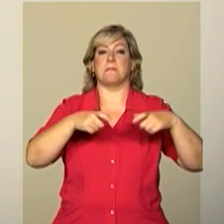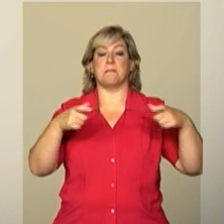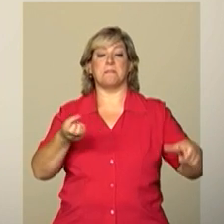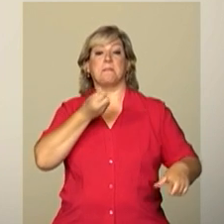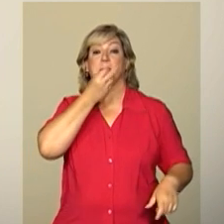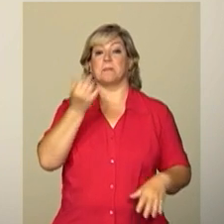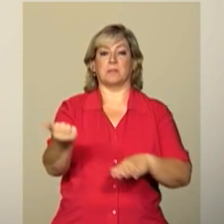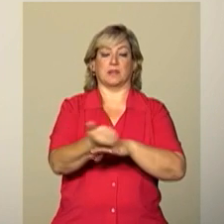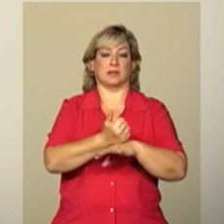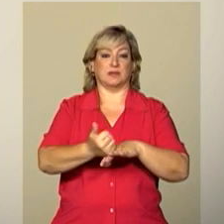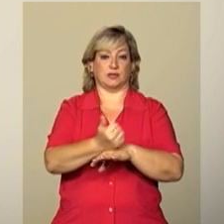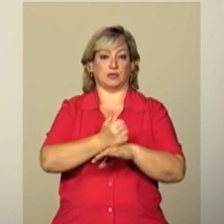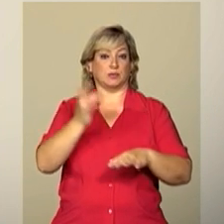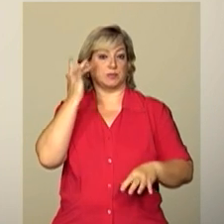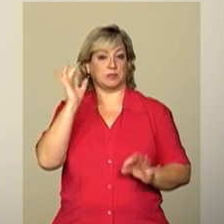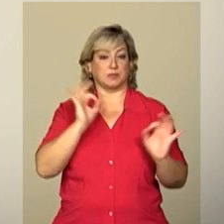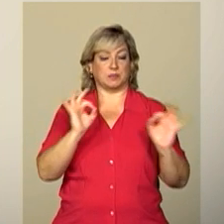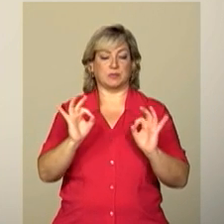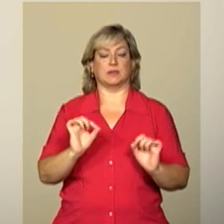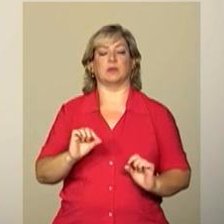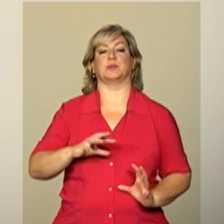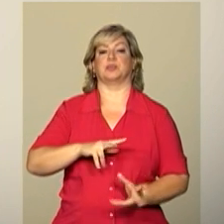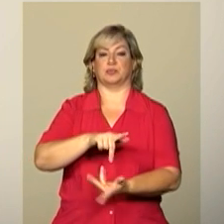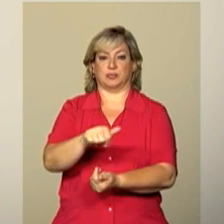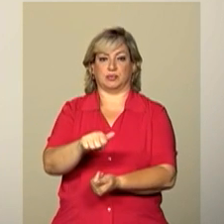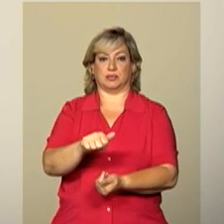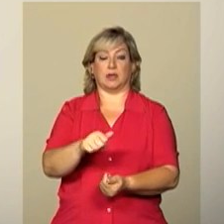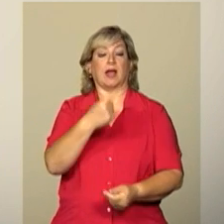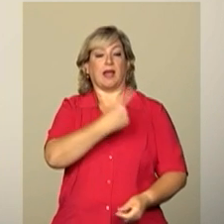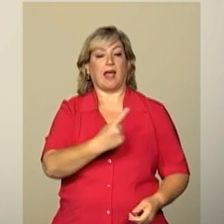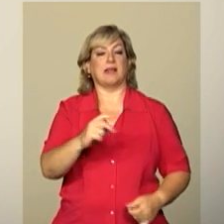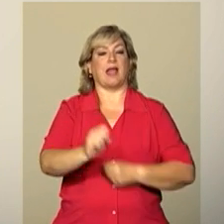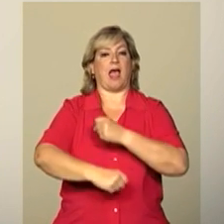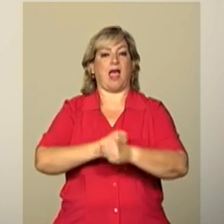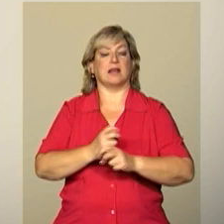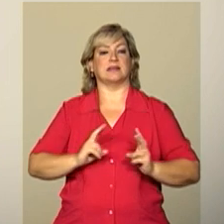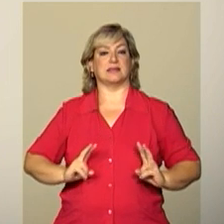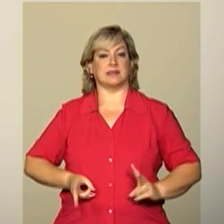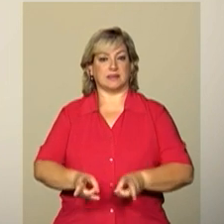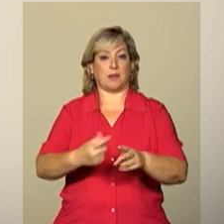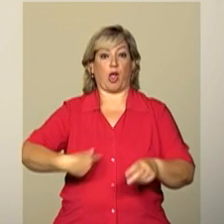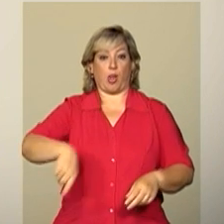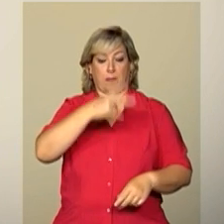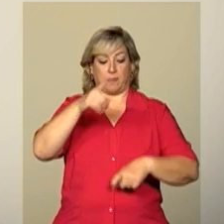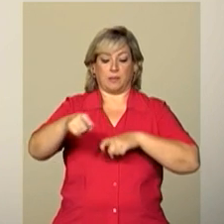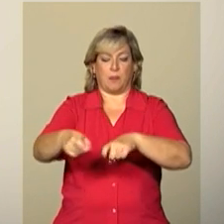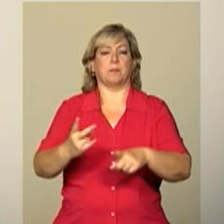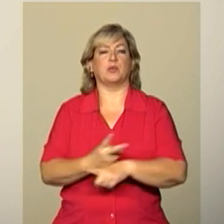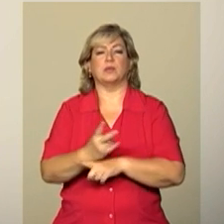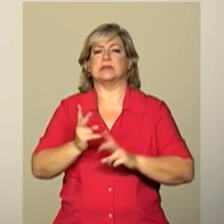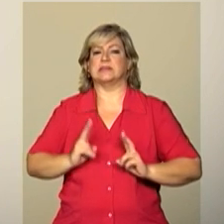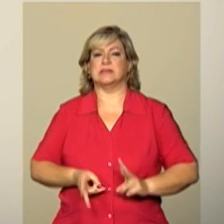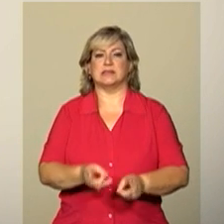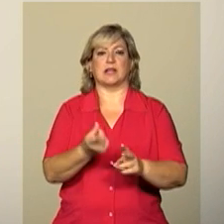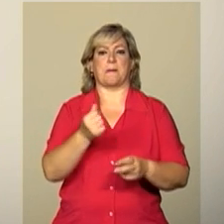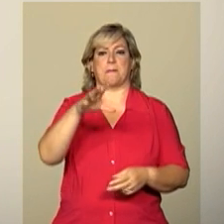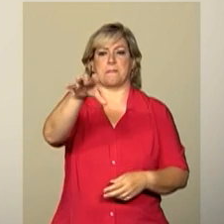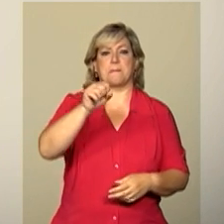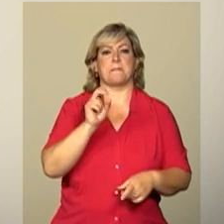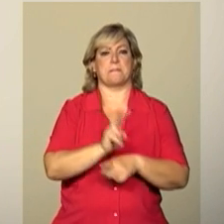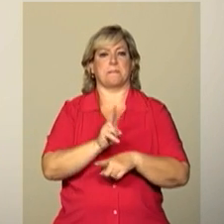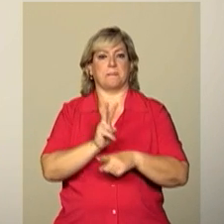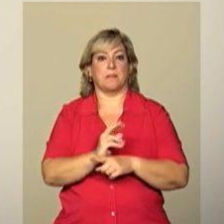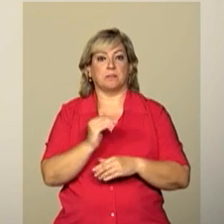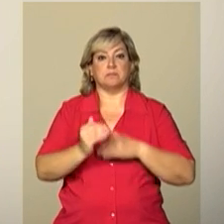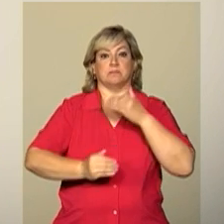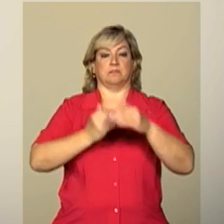eficientes e modernas do mundo a cada ano os nossos agricultores têm procurado mais e mais crédito para